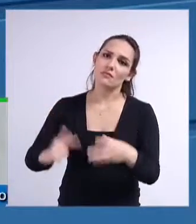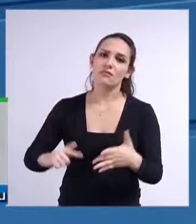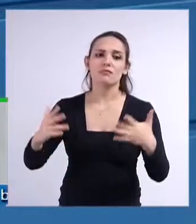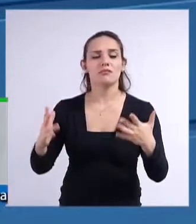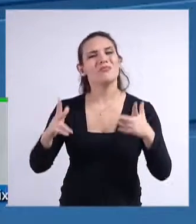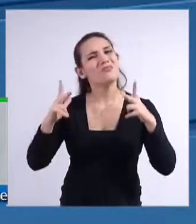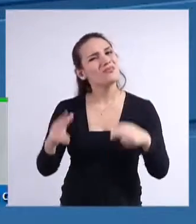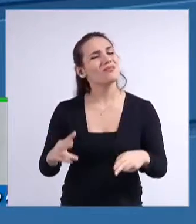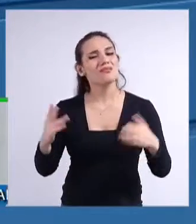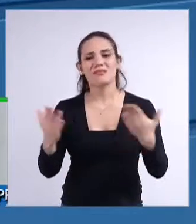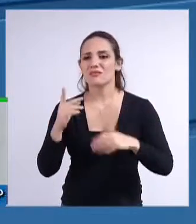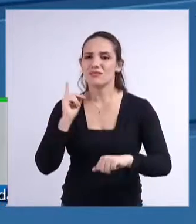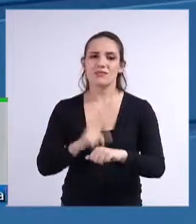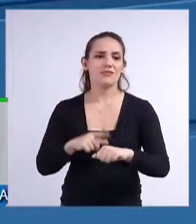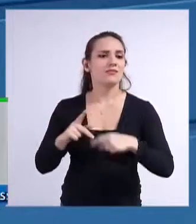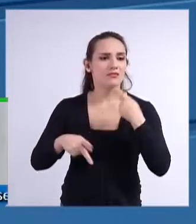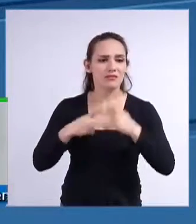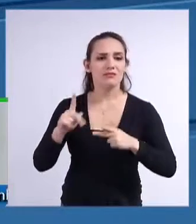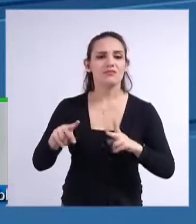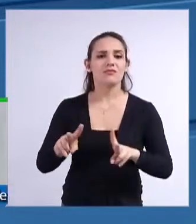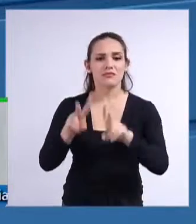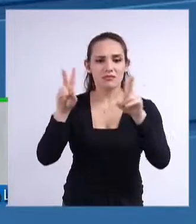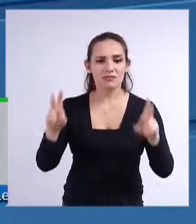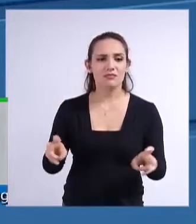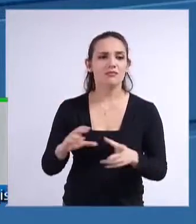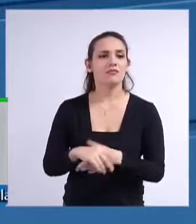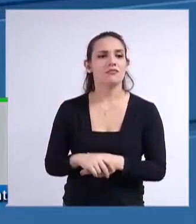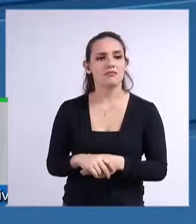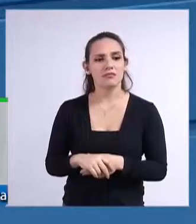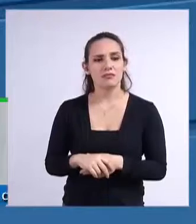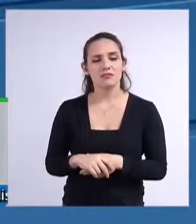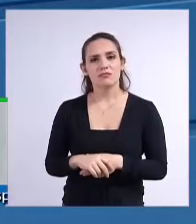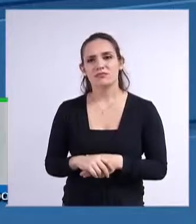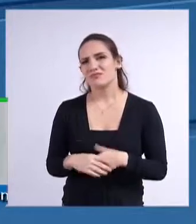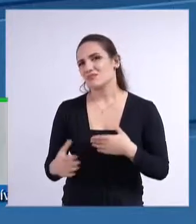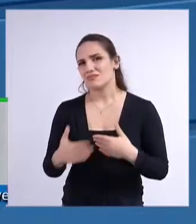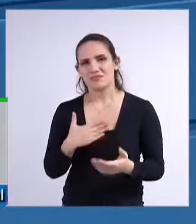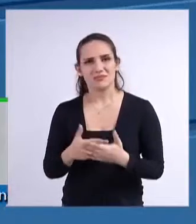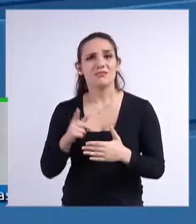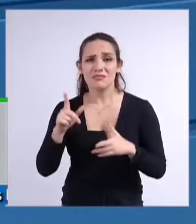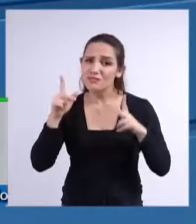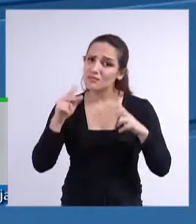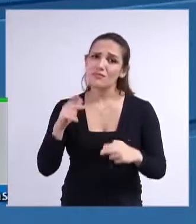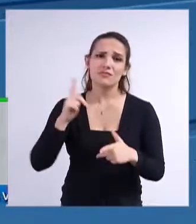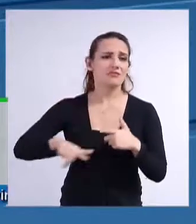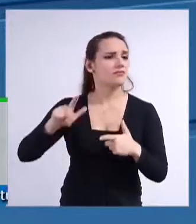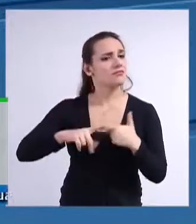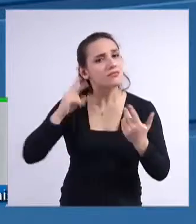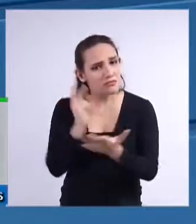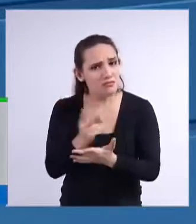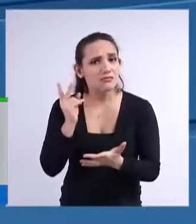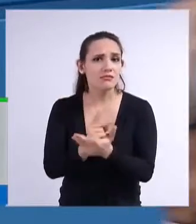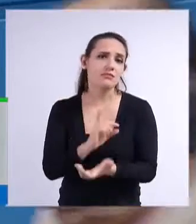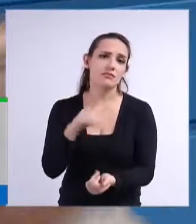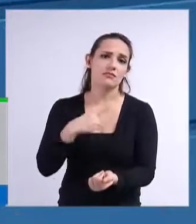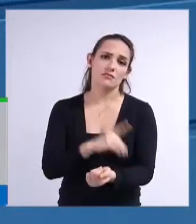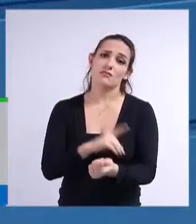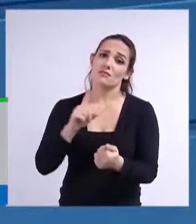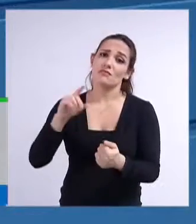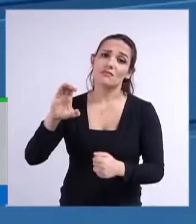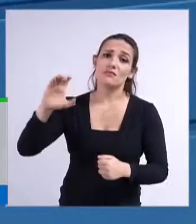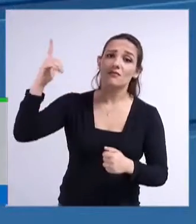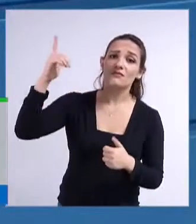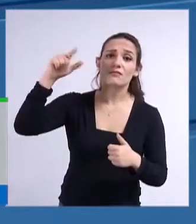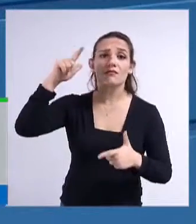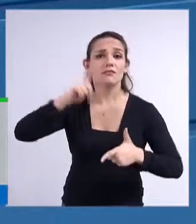sempre, neste momento, nós estamos discutindo aqui com maior ou menor intensidade o mesmo problema. Evidente que isso é um problema